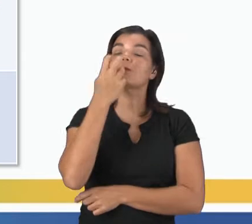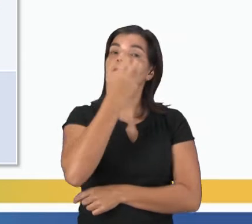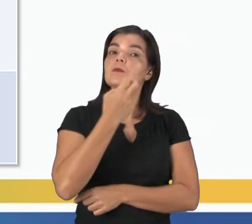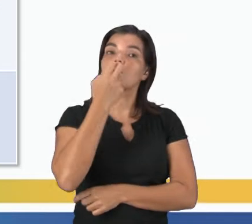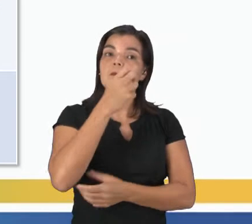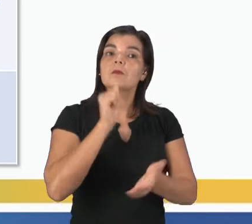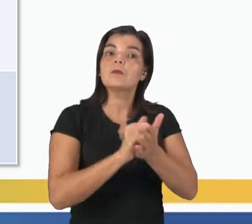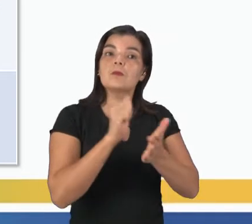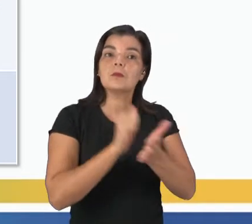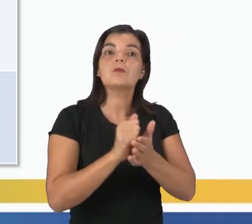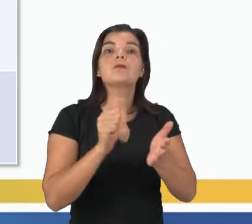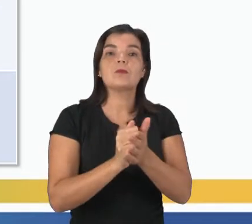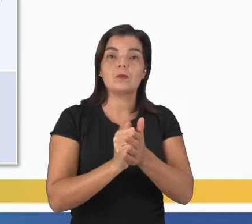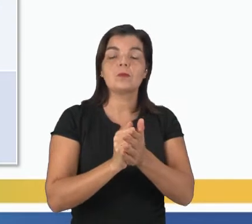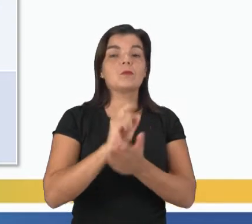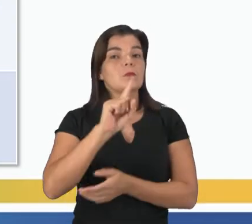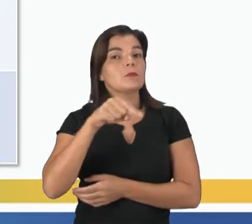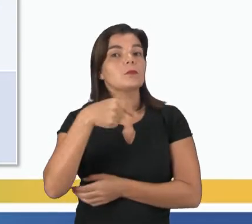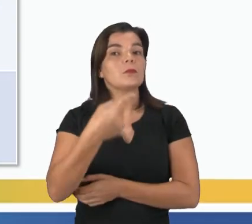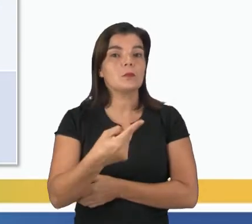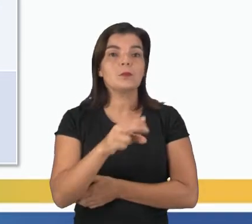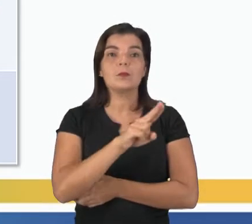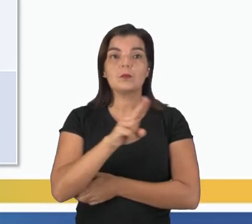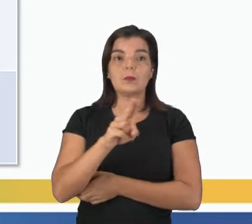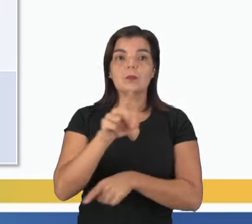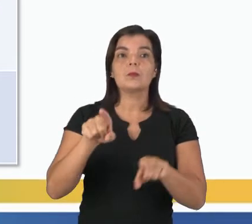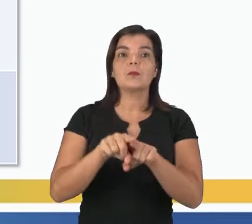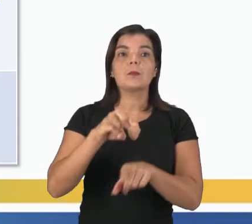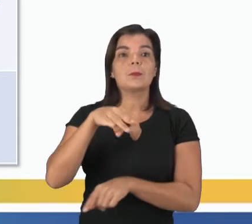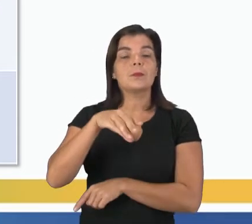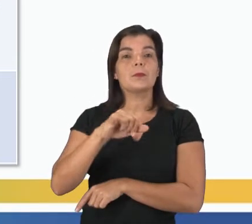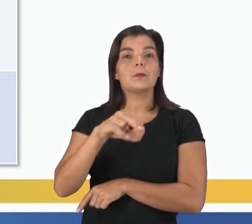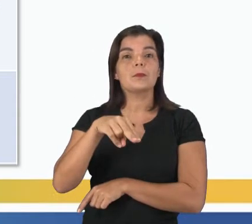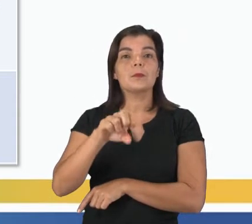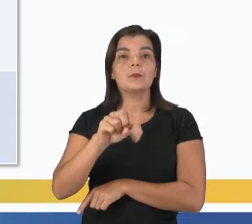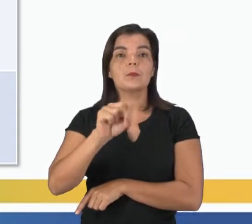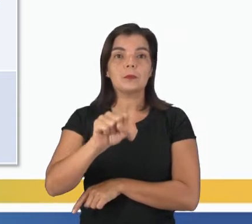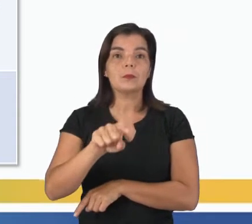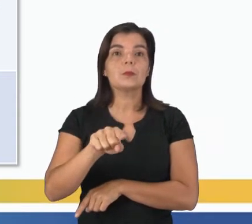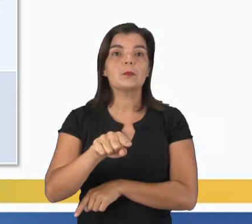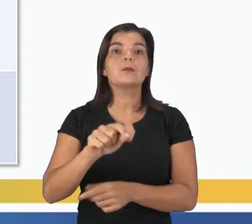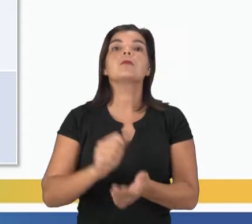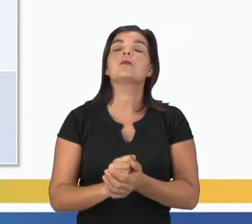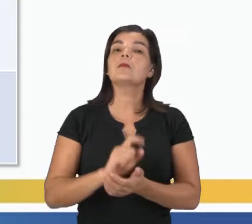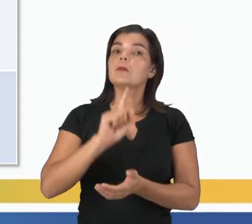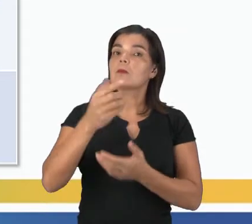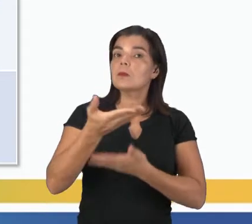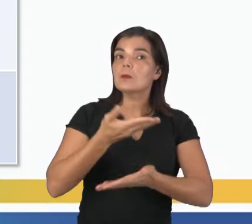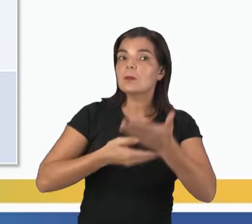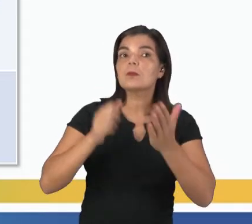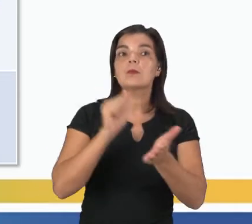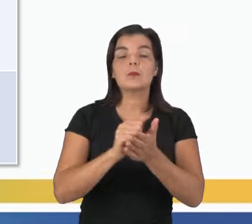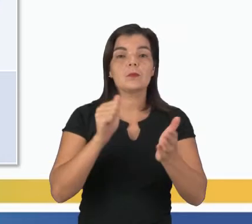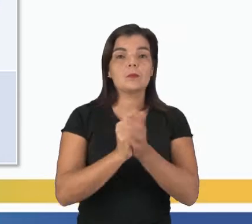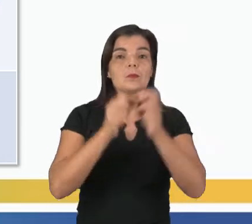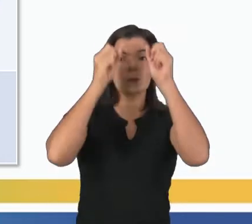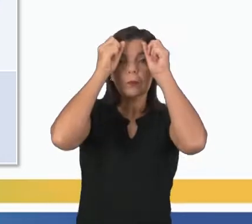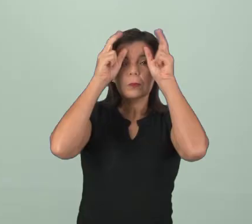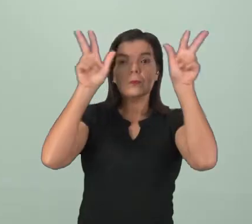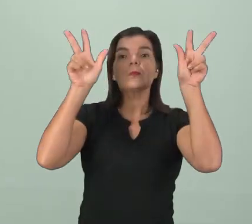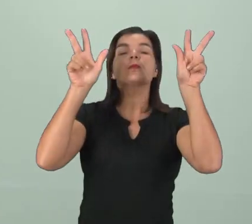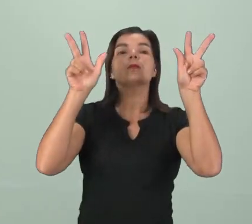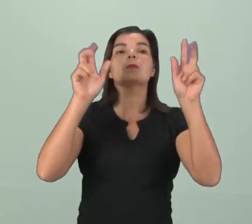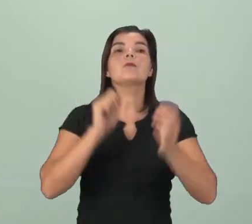foi escrita posteriormente, a chamada Mishnah, ambas escritas e transmitidas por Moisés. Então a